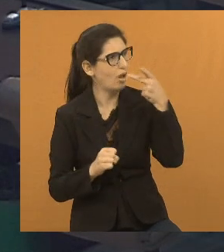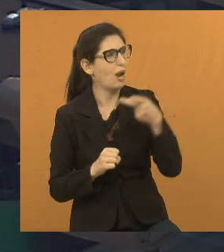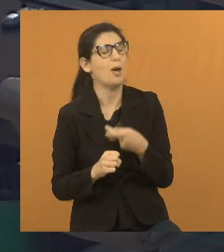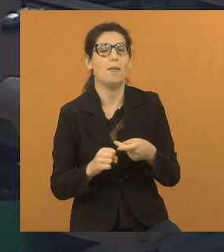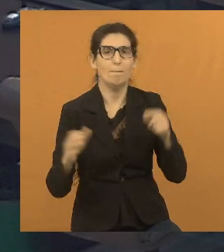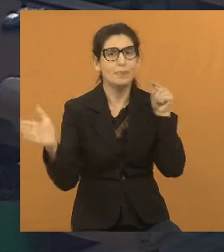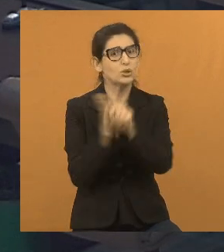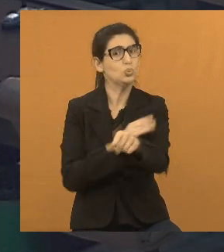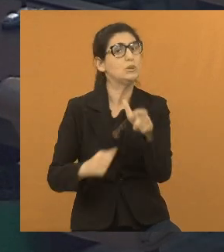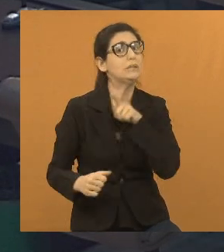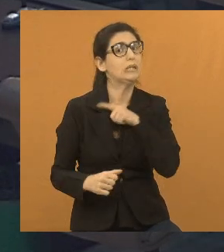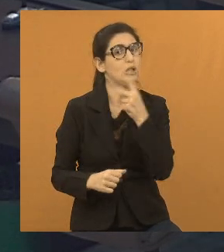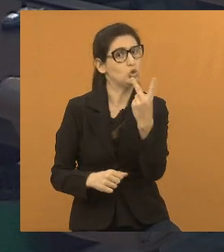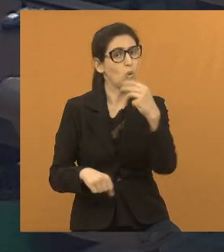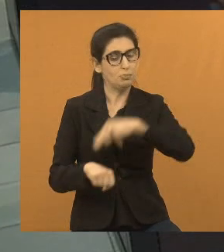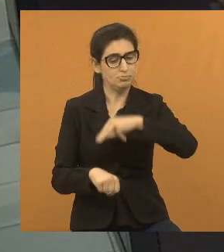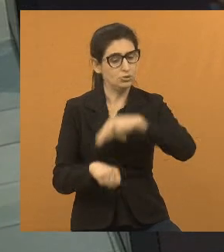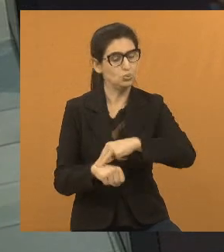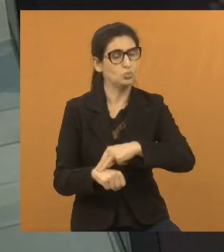2 minutos.